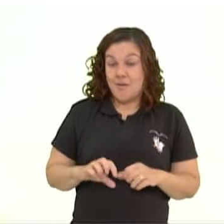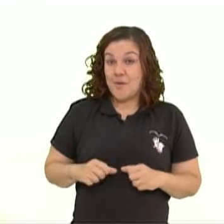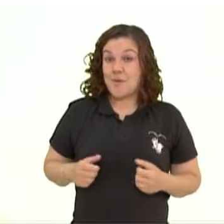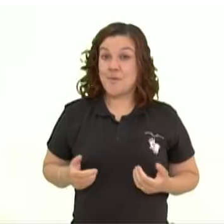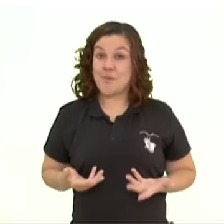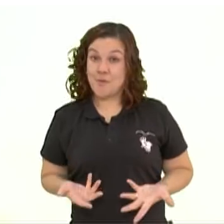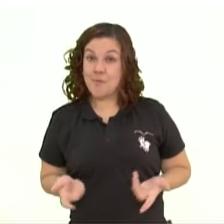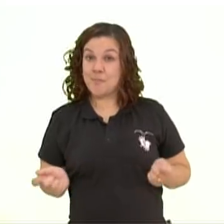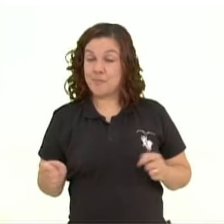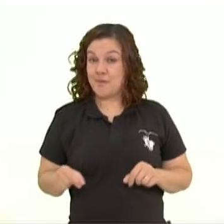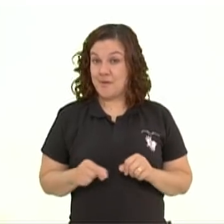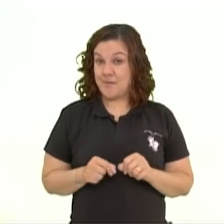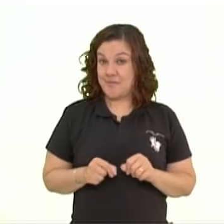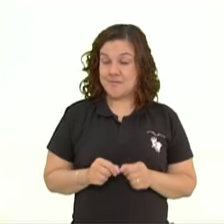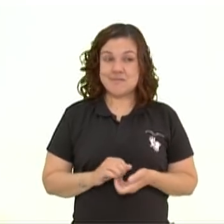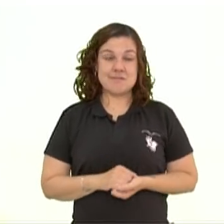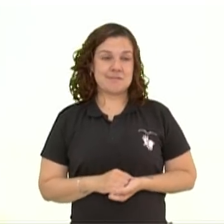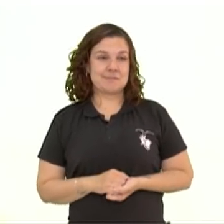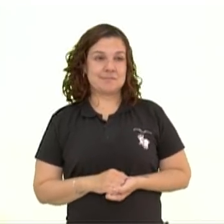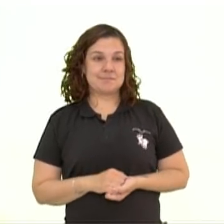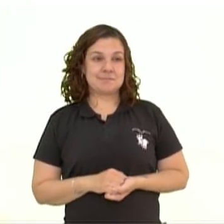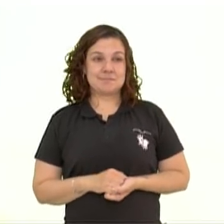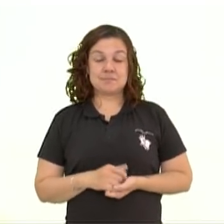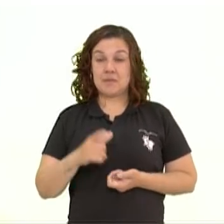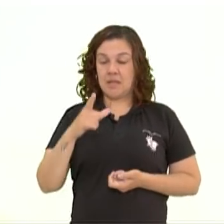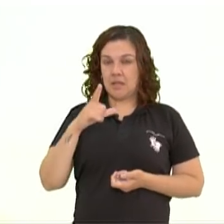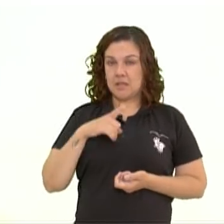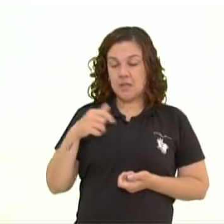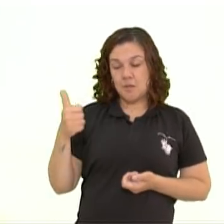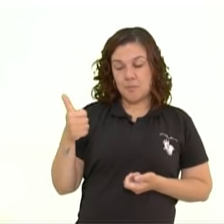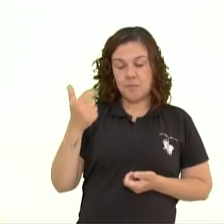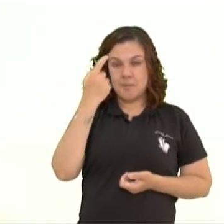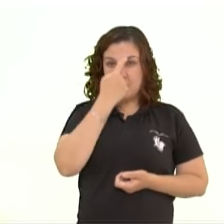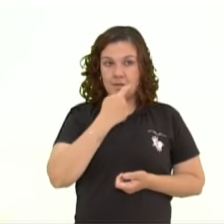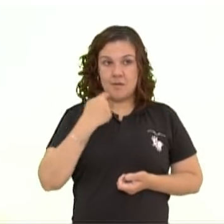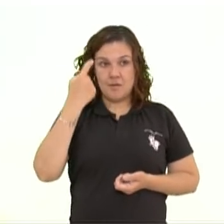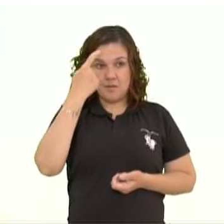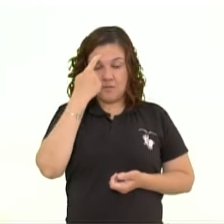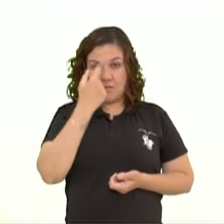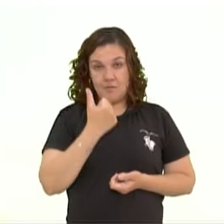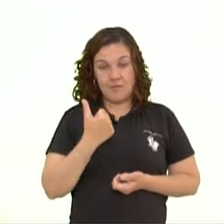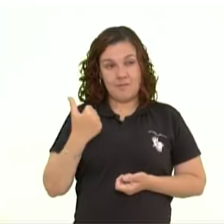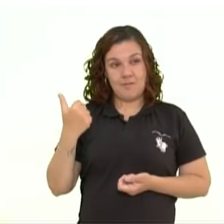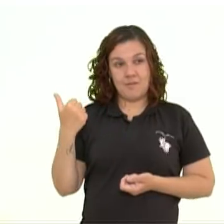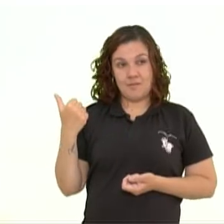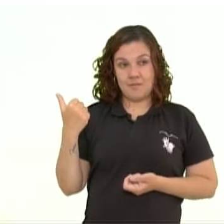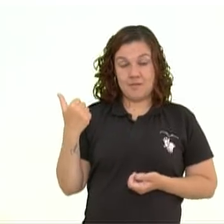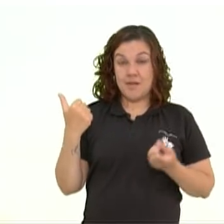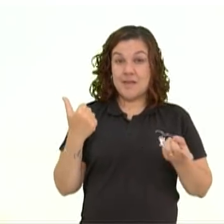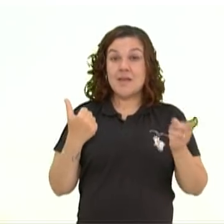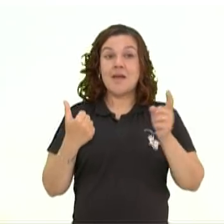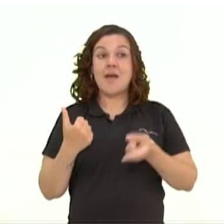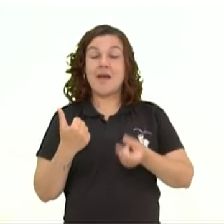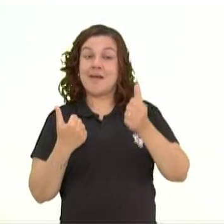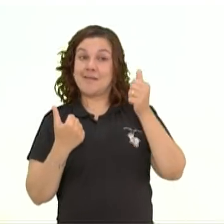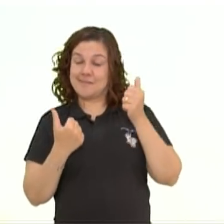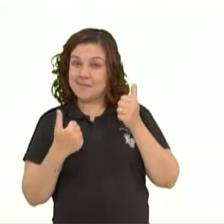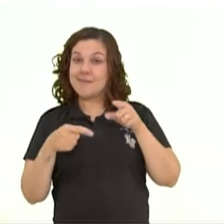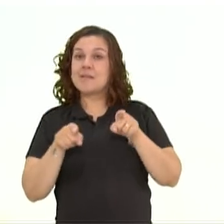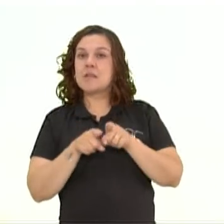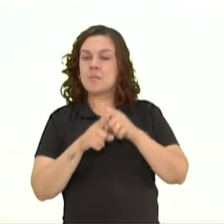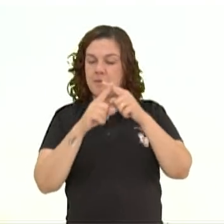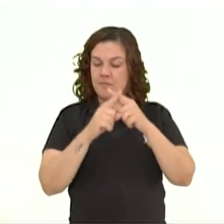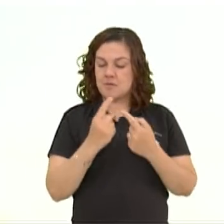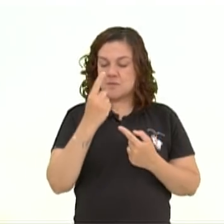gente pode fazer. Veja só. Então, eu tenho lá na primeira hora, perdeu 1/4. Em relação à hora anterior, vezes